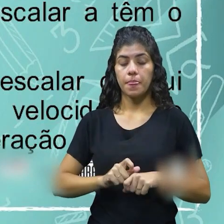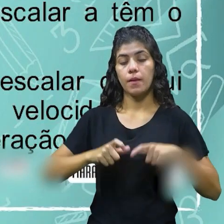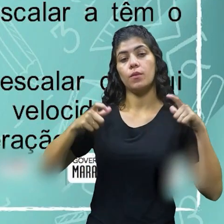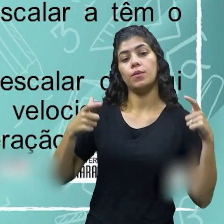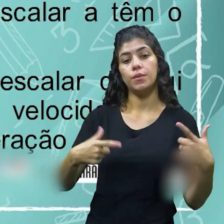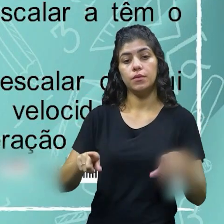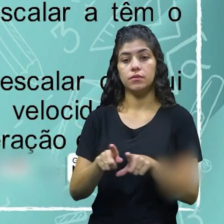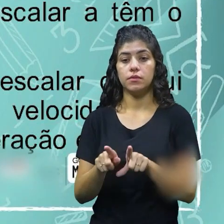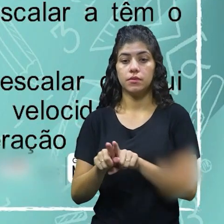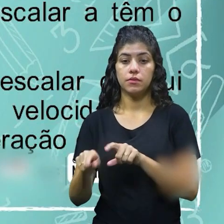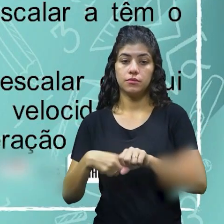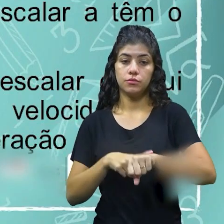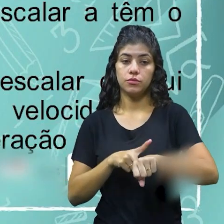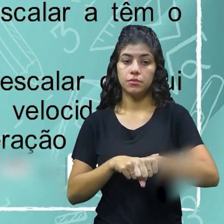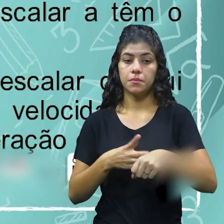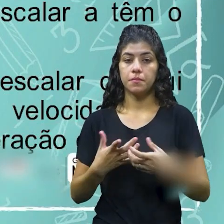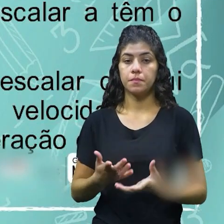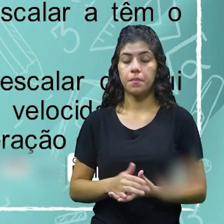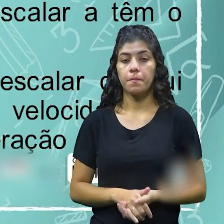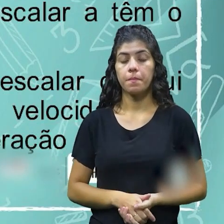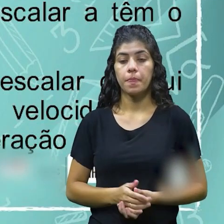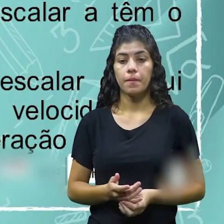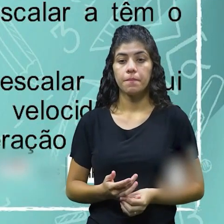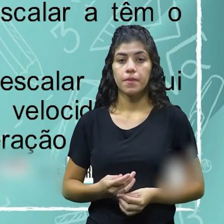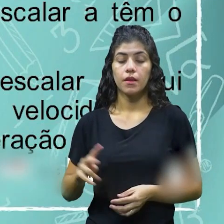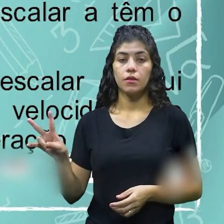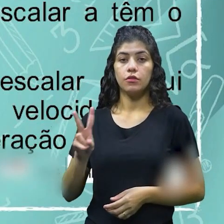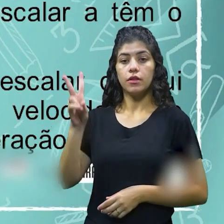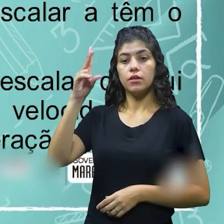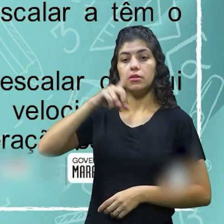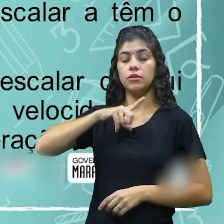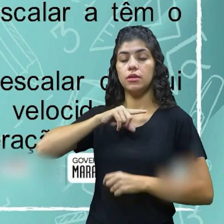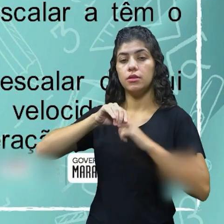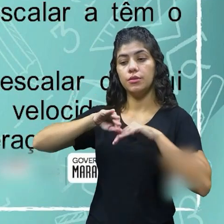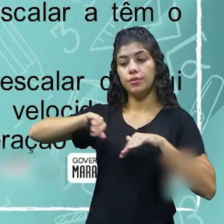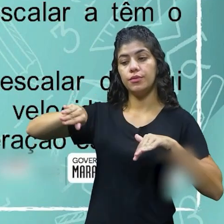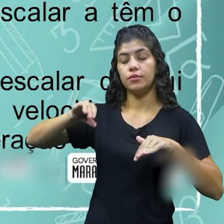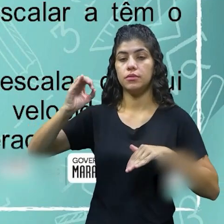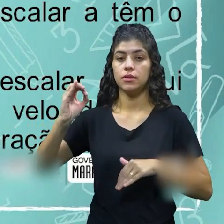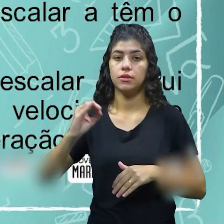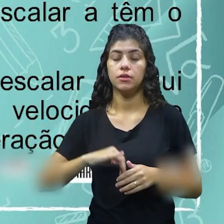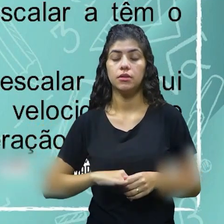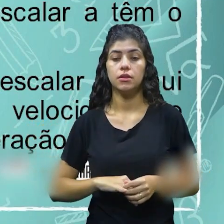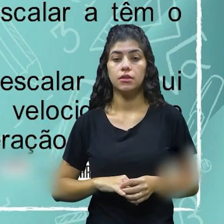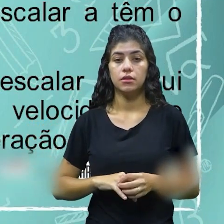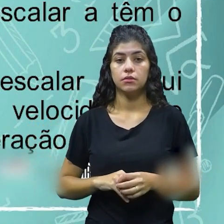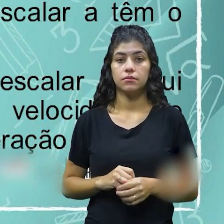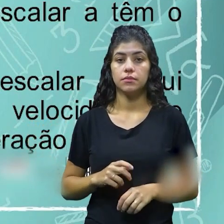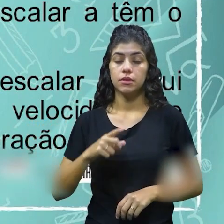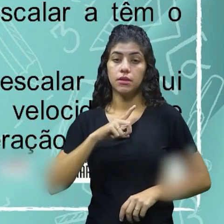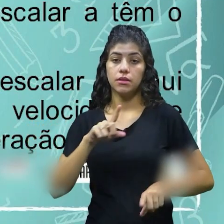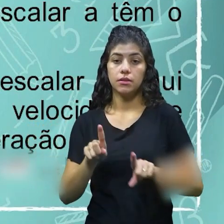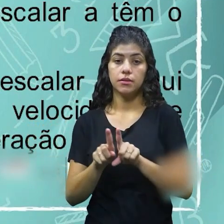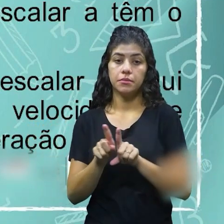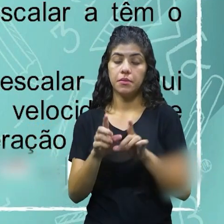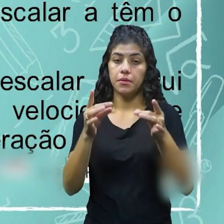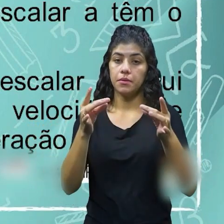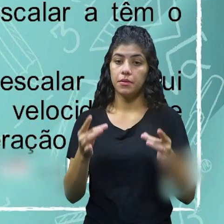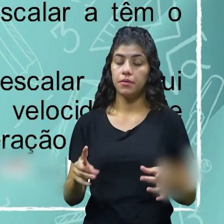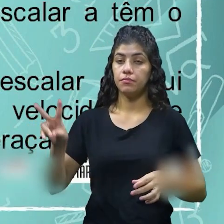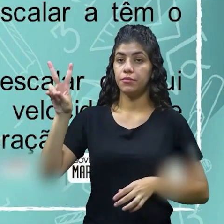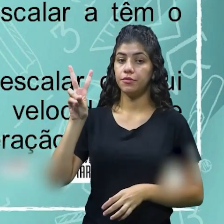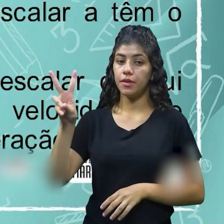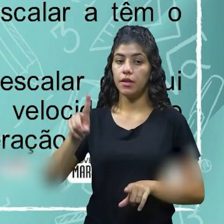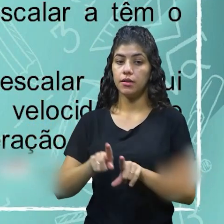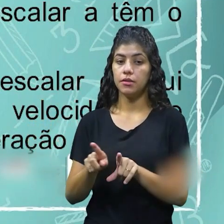aumentar no decorrer do tempo, ou seja, o valor da velocidade se afasta do zero. A velocidade escalar, tratada como V,